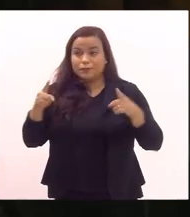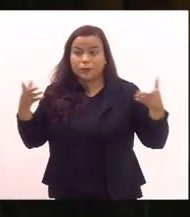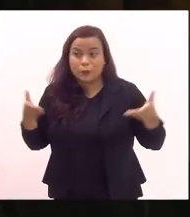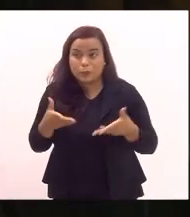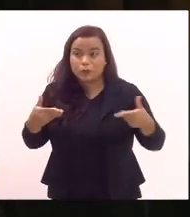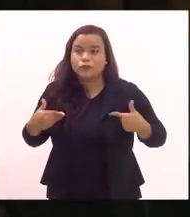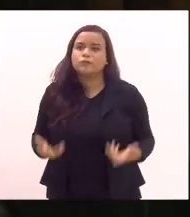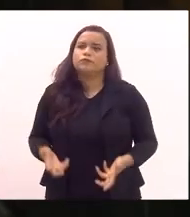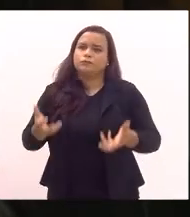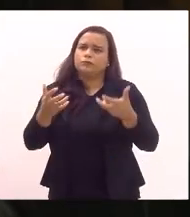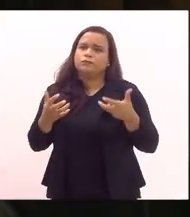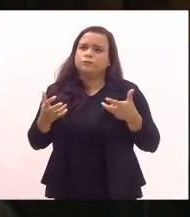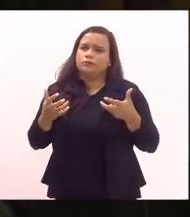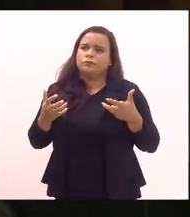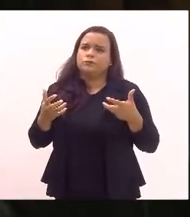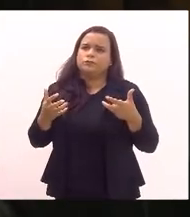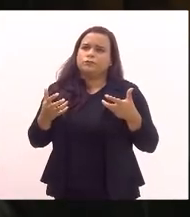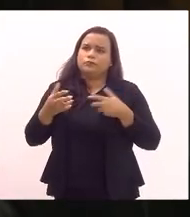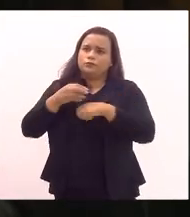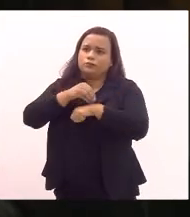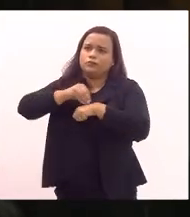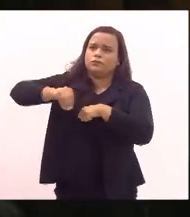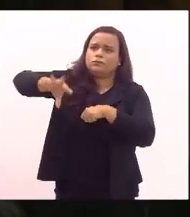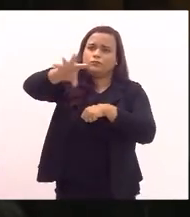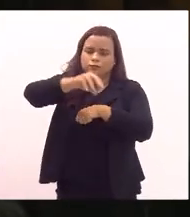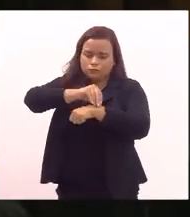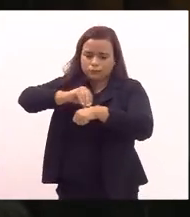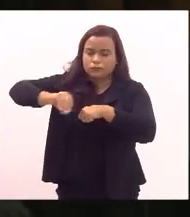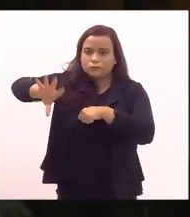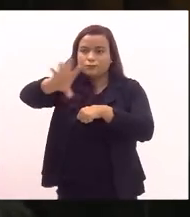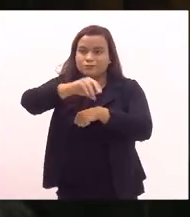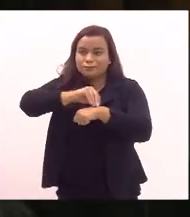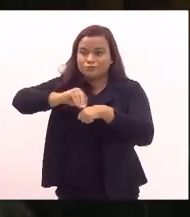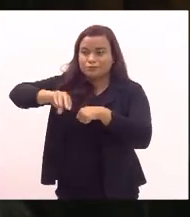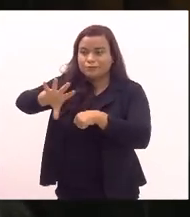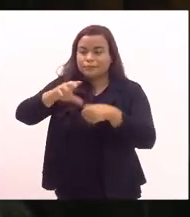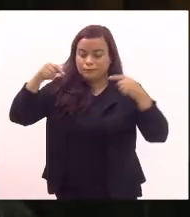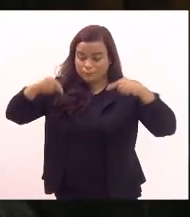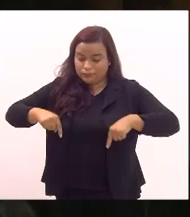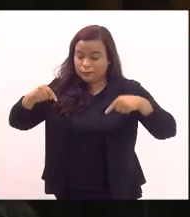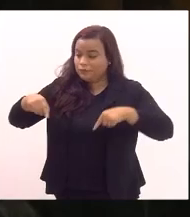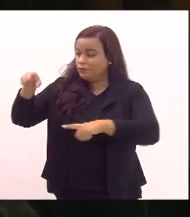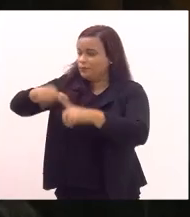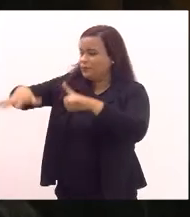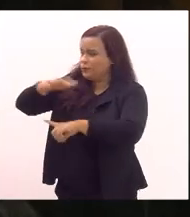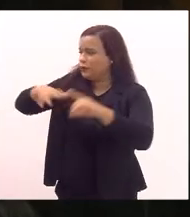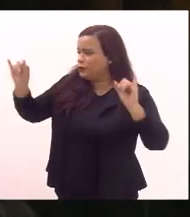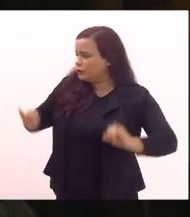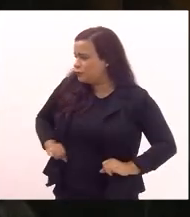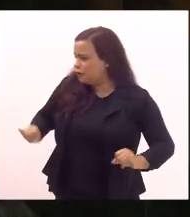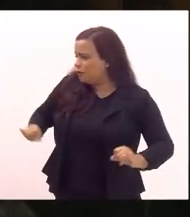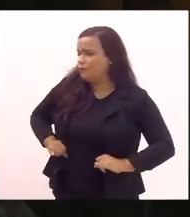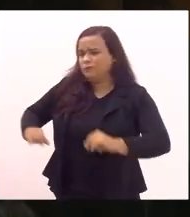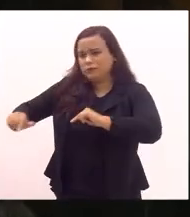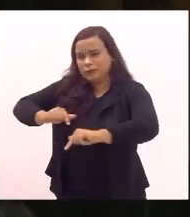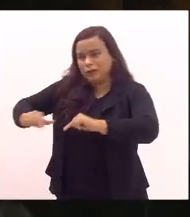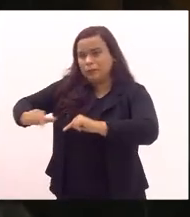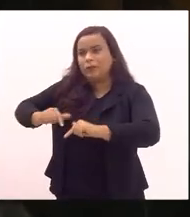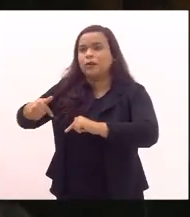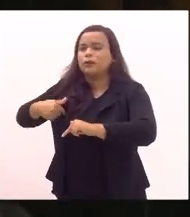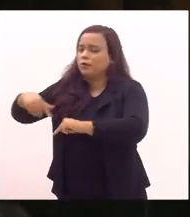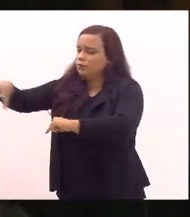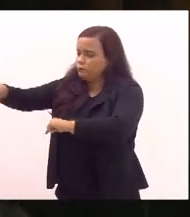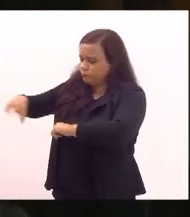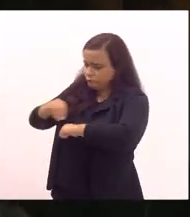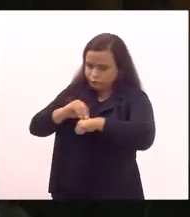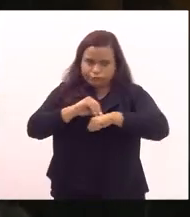esse plenário uma porta-voz de uma sociedade sofrida e trabalhadora é porque o que eu tenho recebido